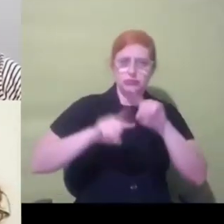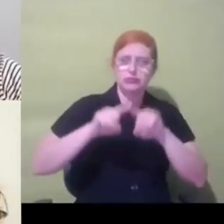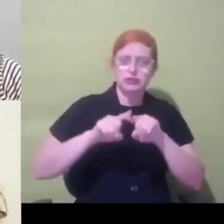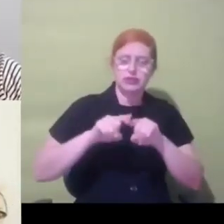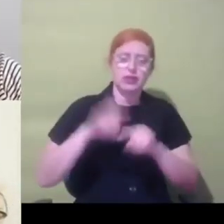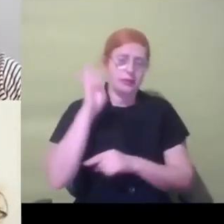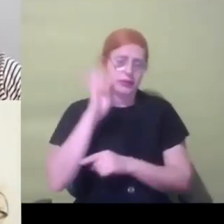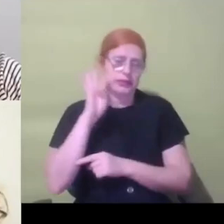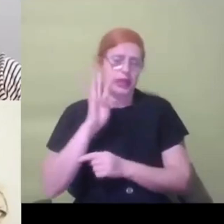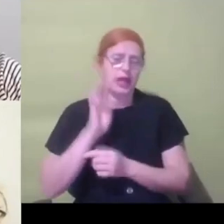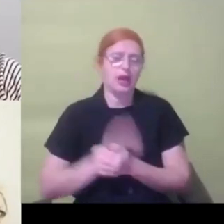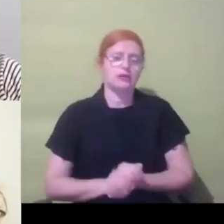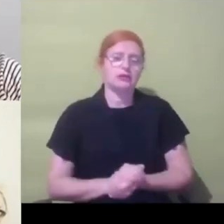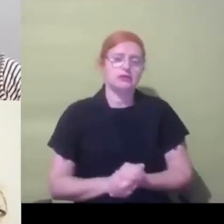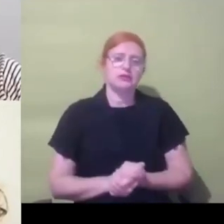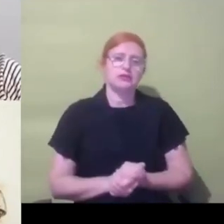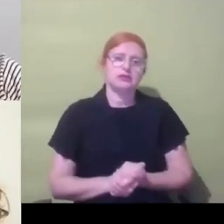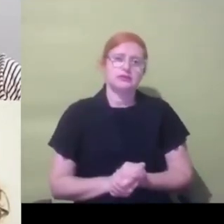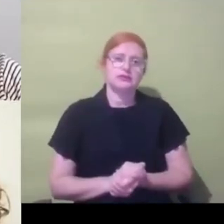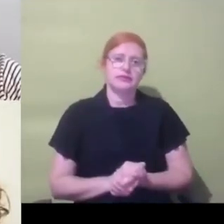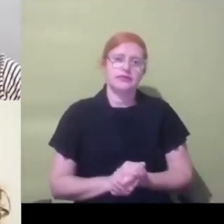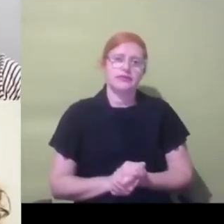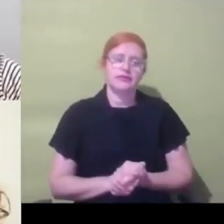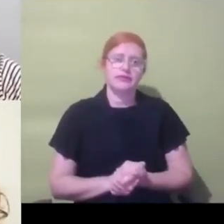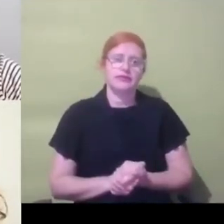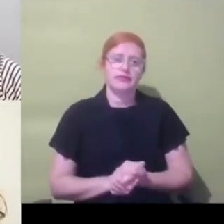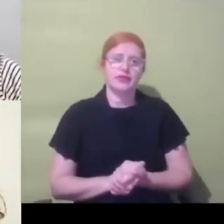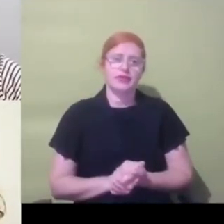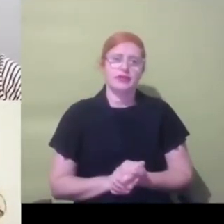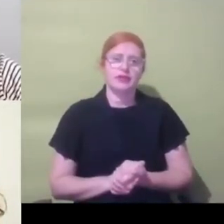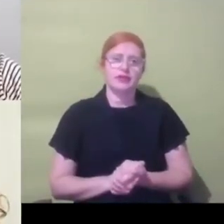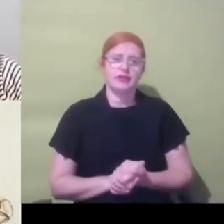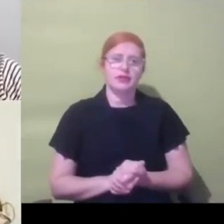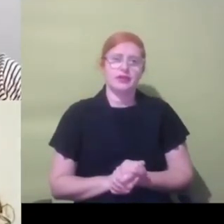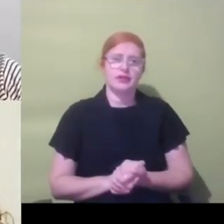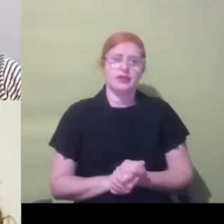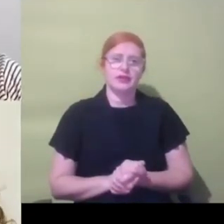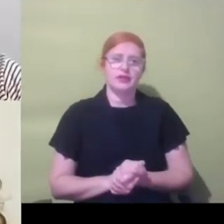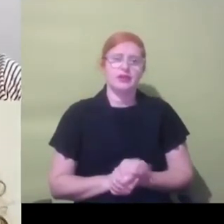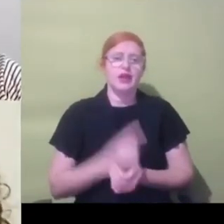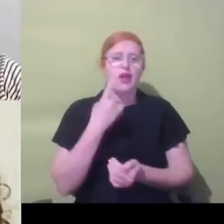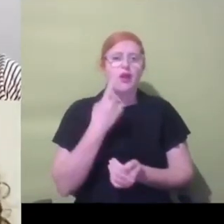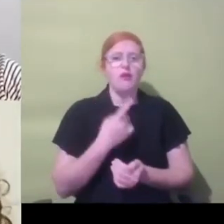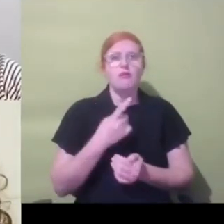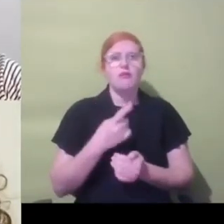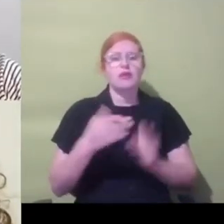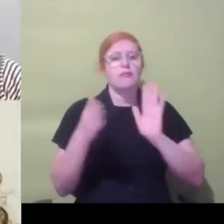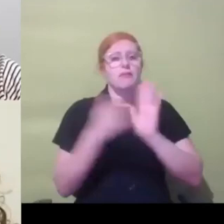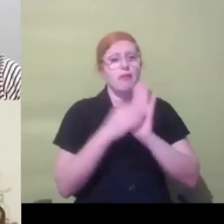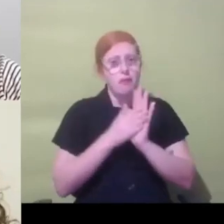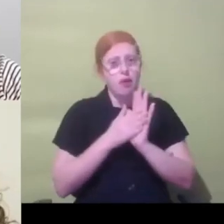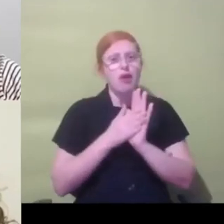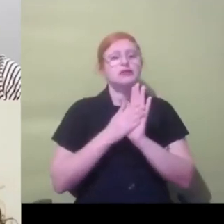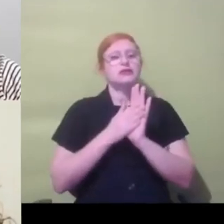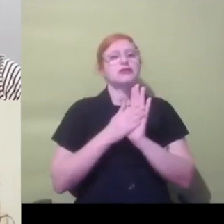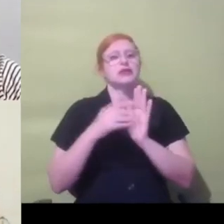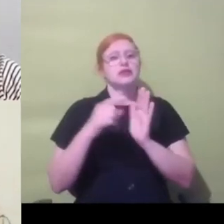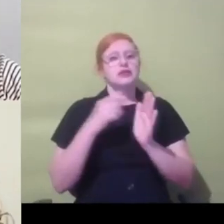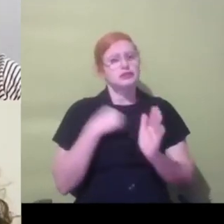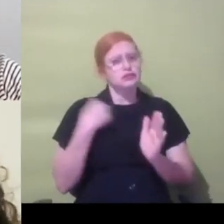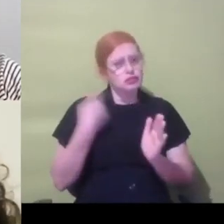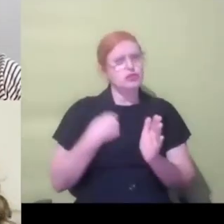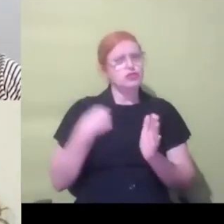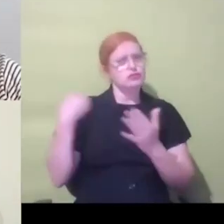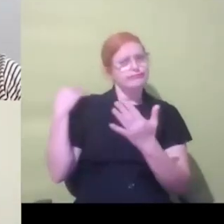assim. E esse é um dos pontos, assim, dessa caminhada de como